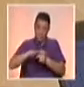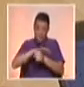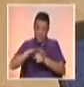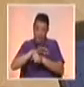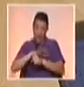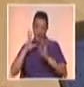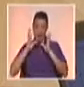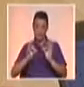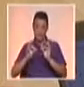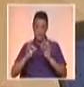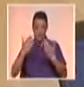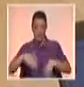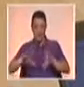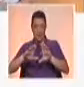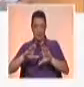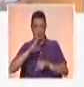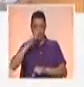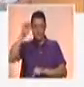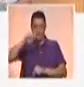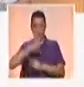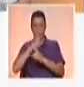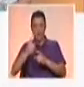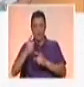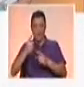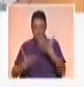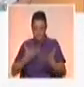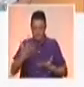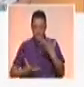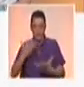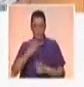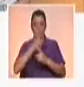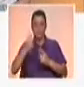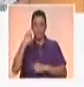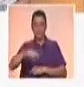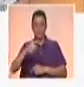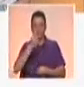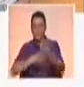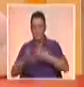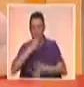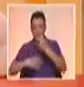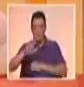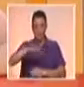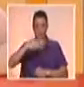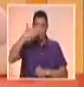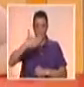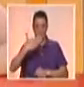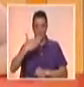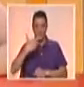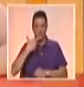não é? Ainda há esse preconceito, existe... Isabel. Sim. Porquê? Onde é que ele reside? O que é que ele é? Explique-me. Primeiro, estamos perante uma